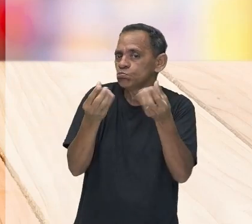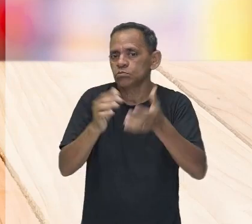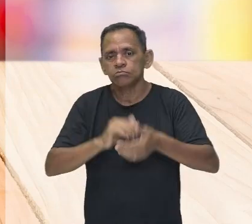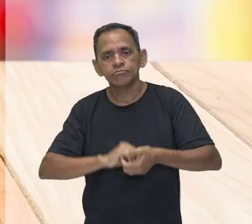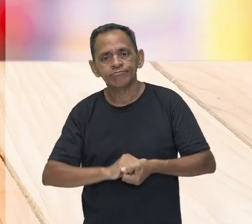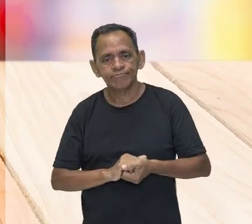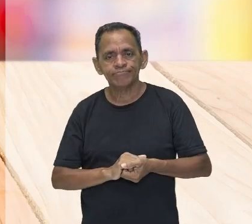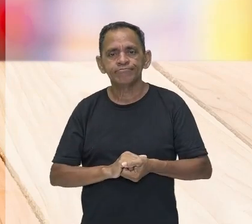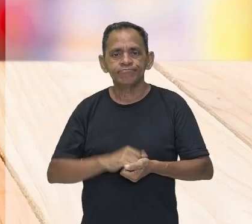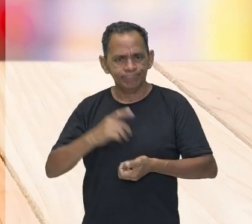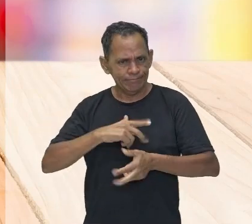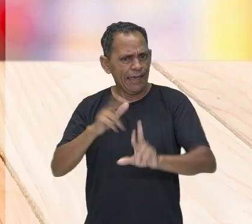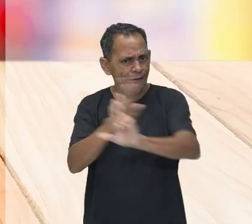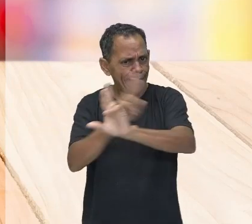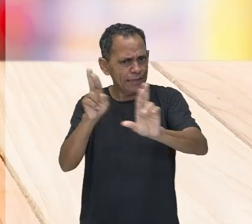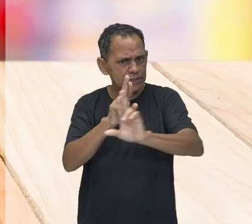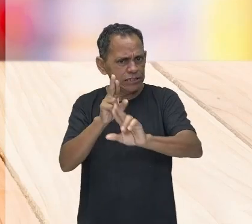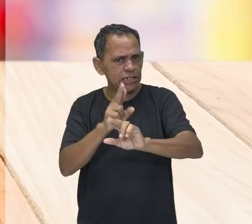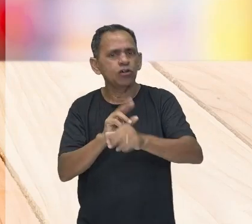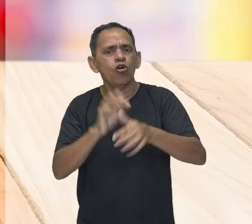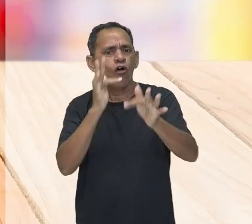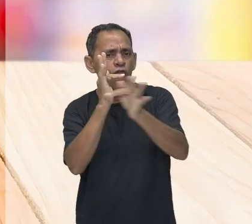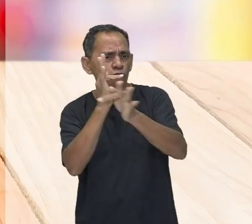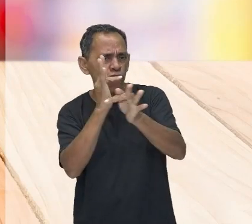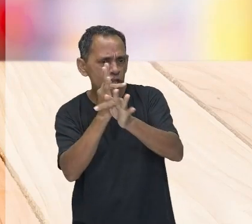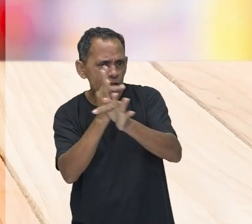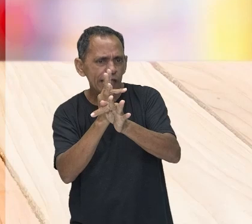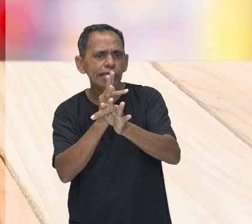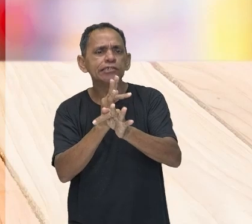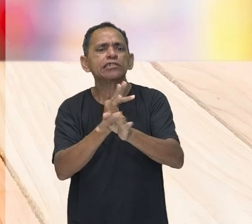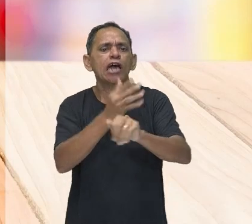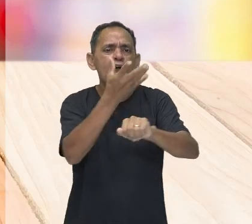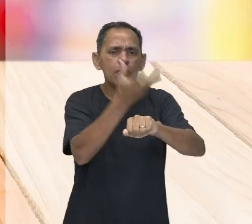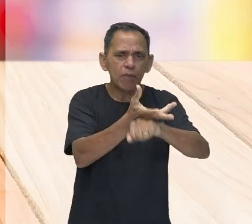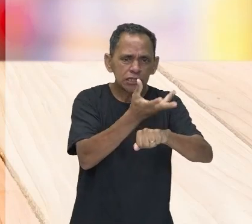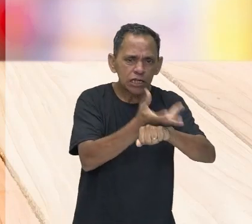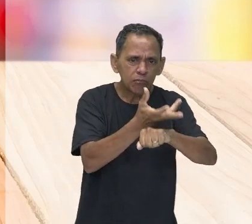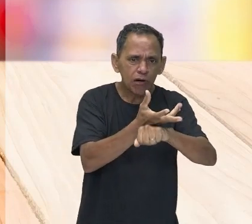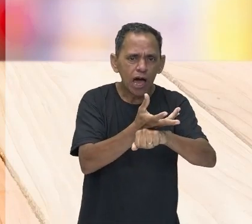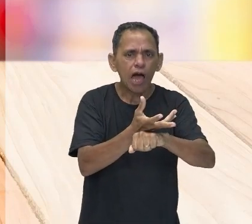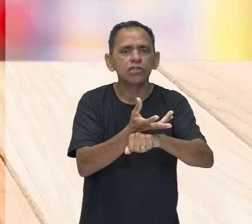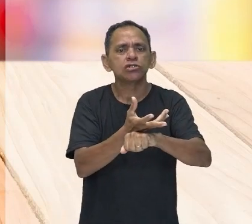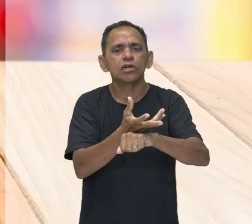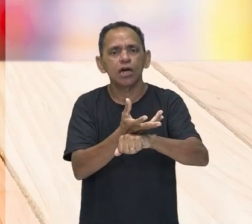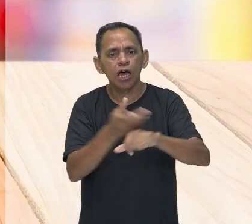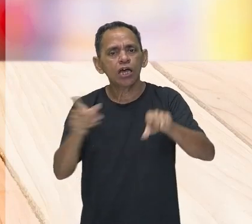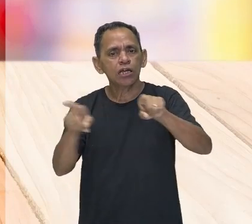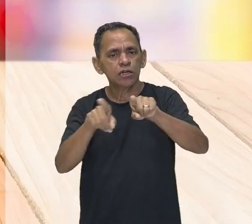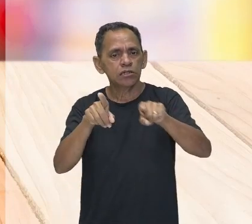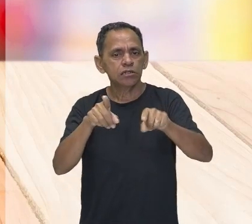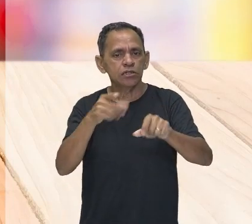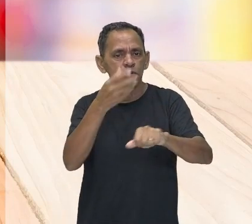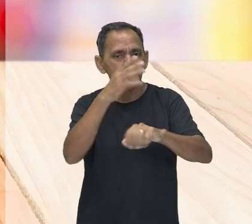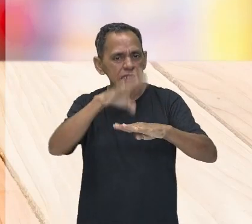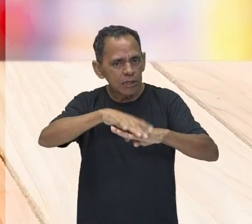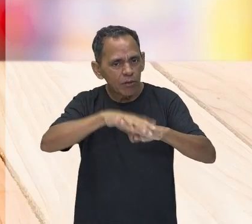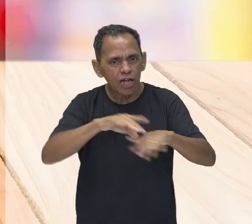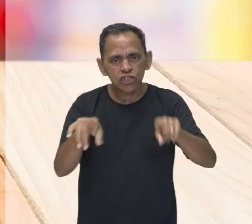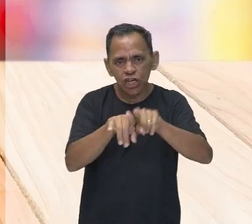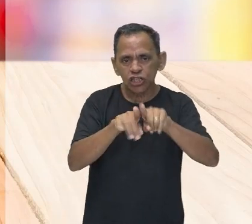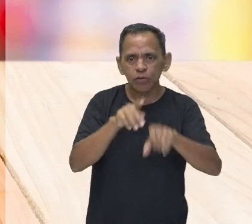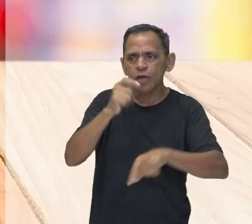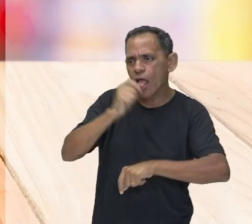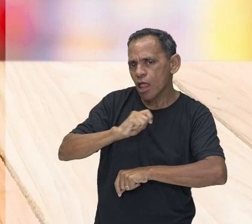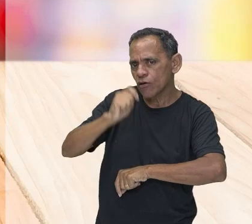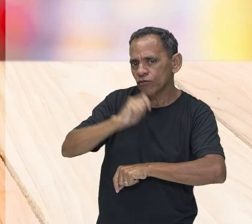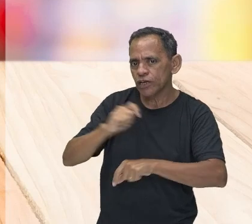Tem alguma relação de física, matemática, o sorvete? Tem, a gente vai ver essa análise, né, quando a gente